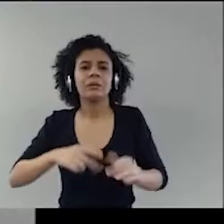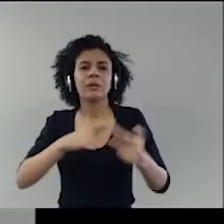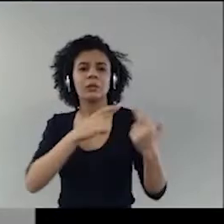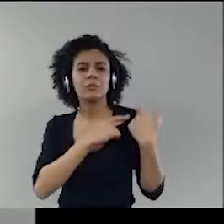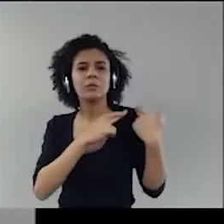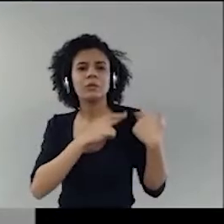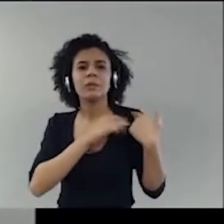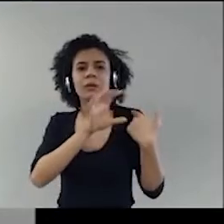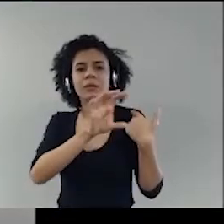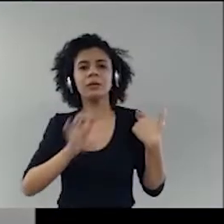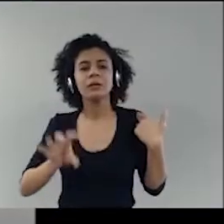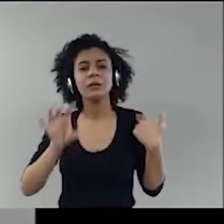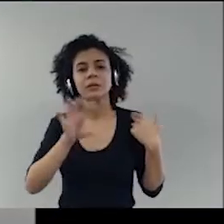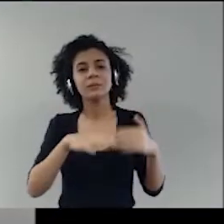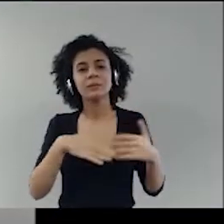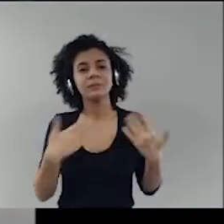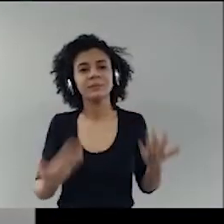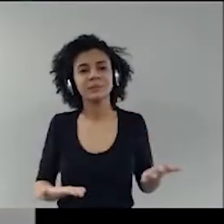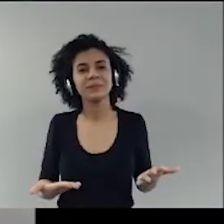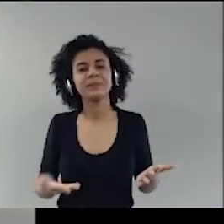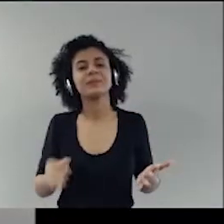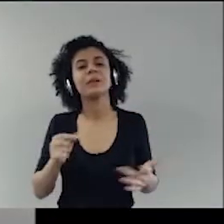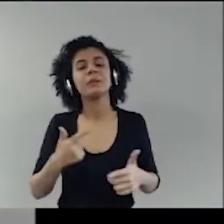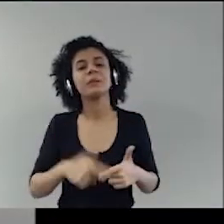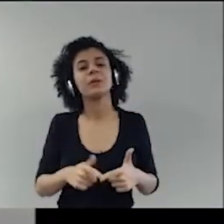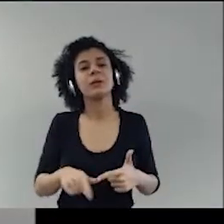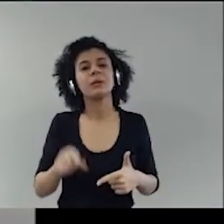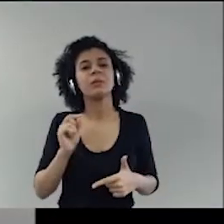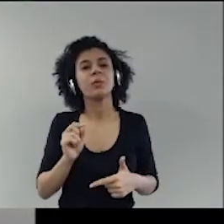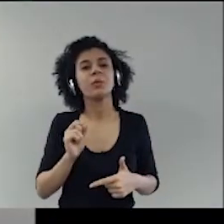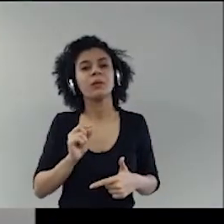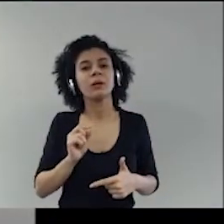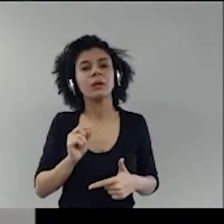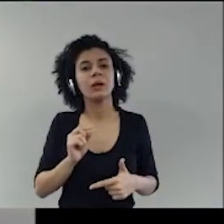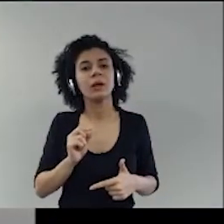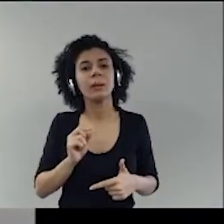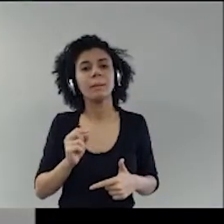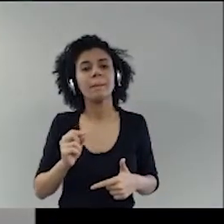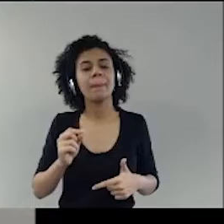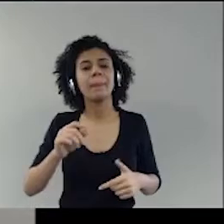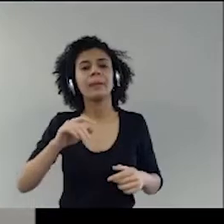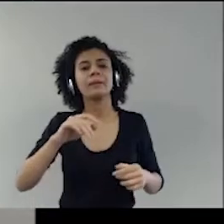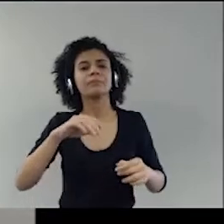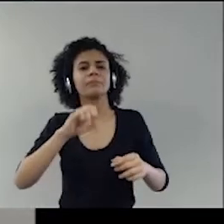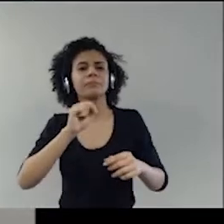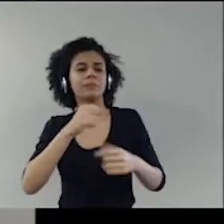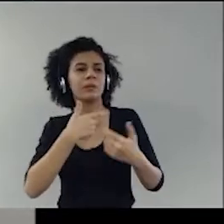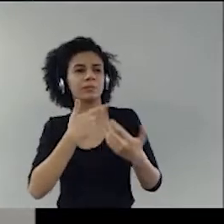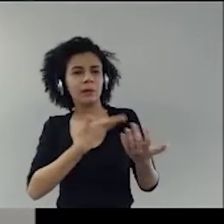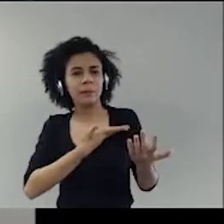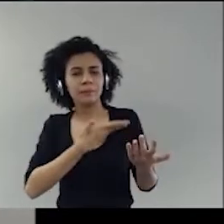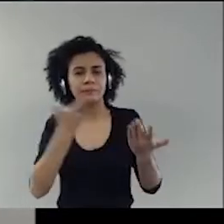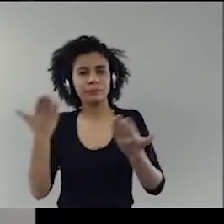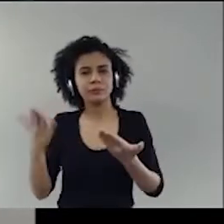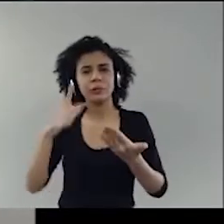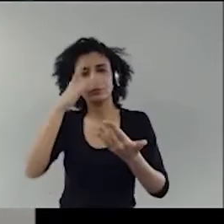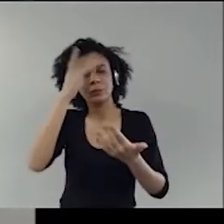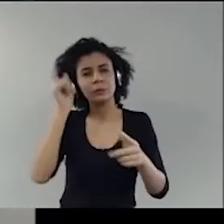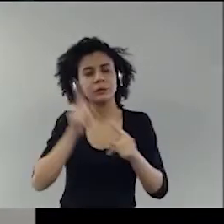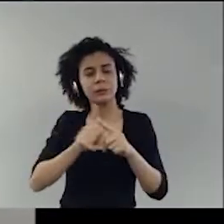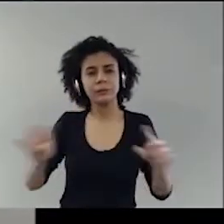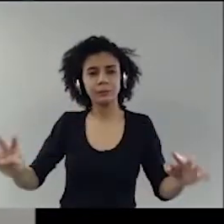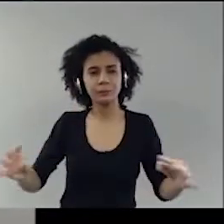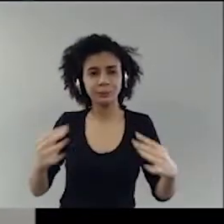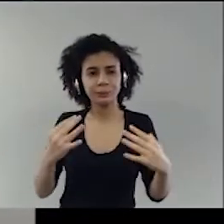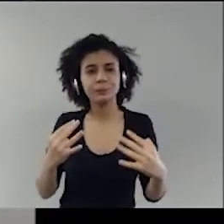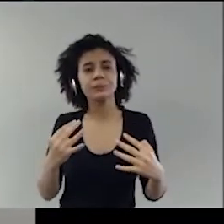execução. O problema, me parece, querido Tiago Bonfim, querido Simon, e todos que nos assistem